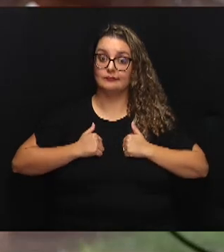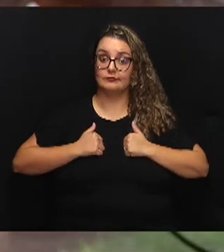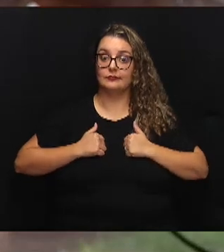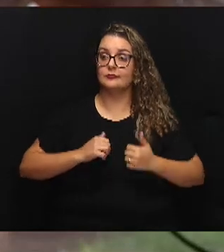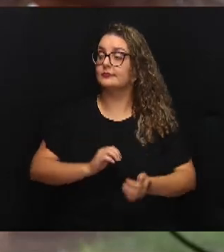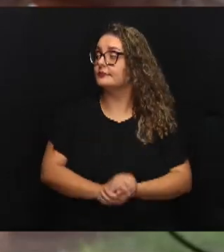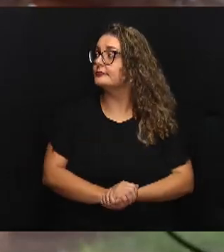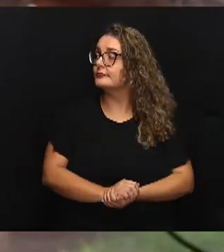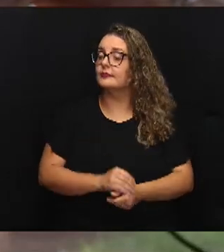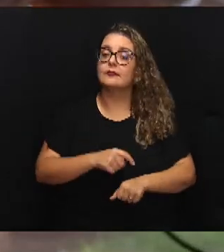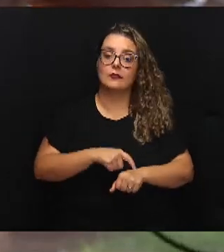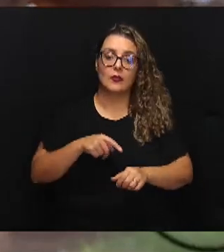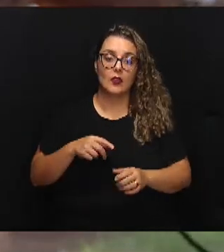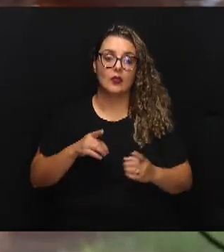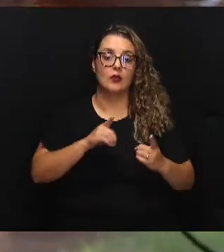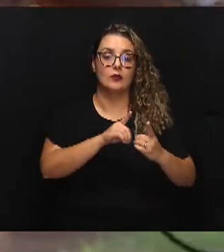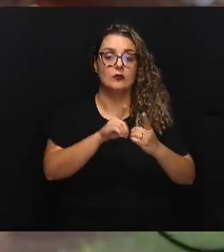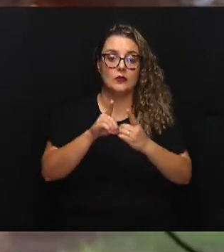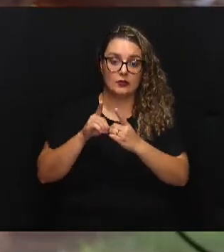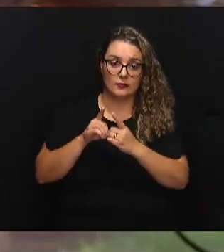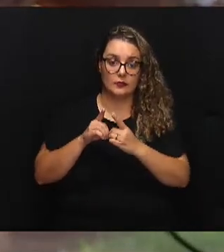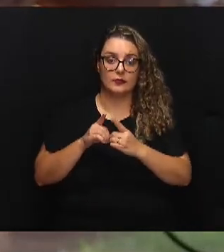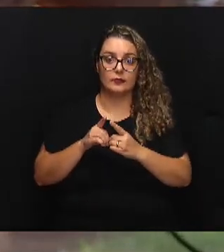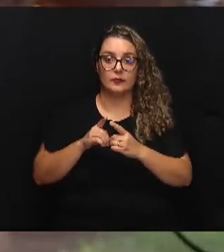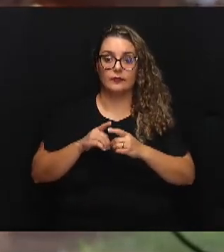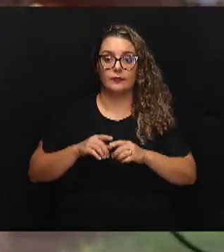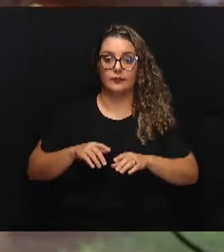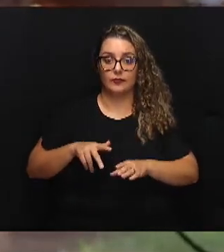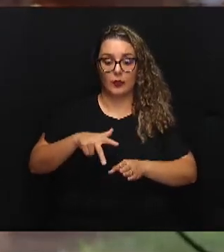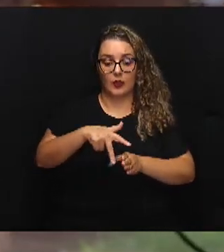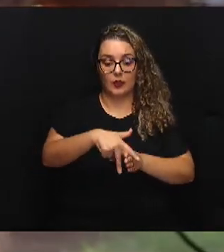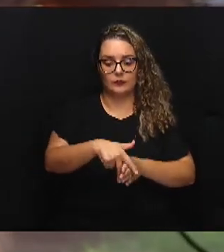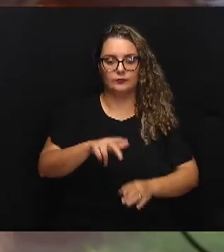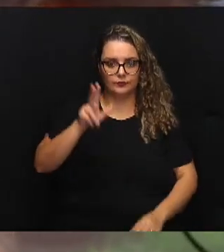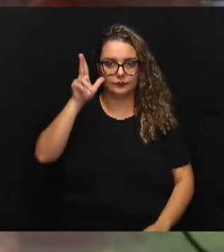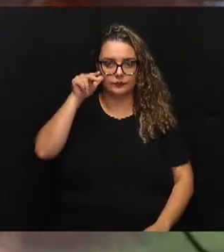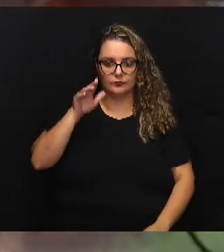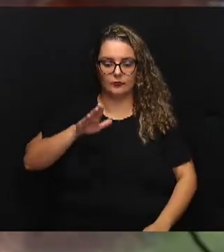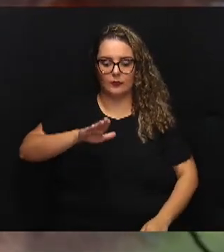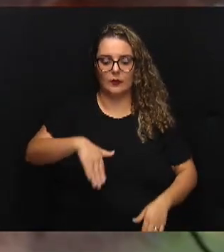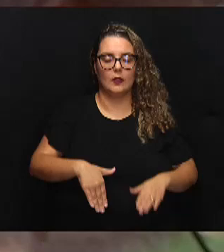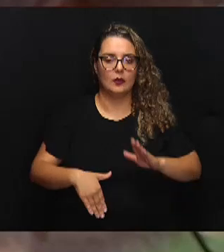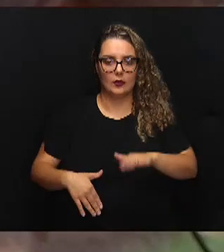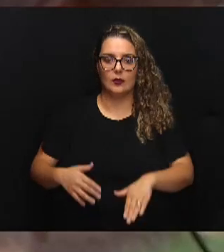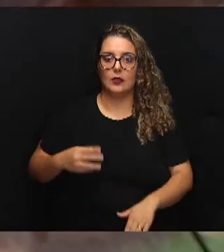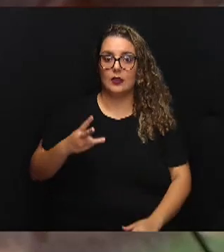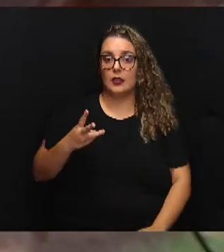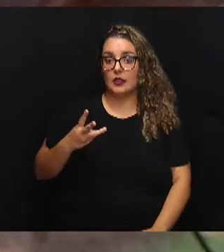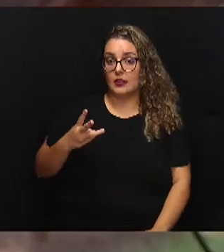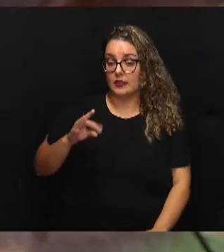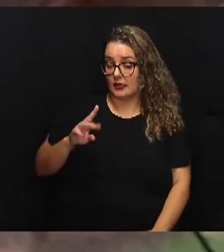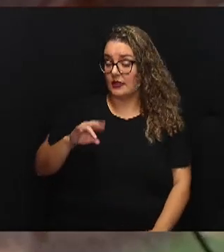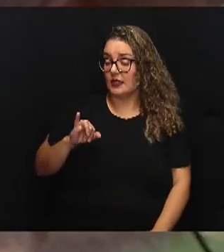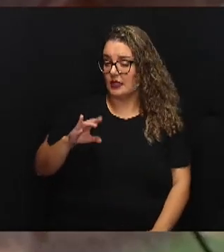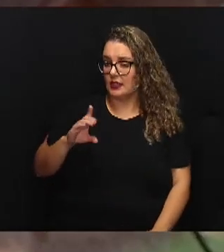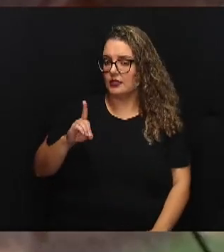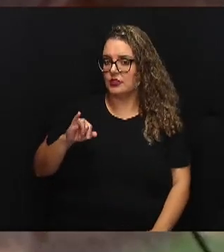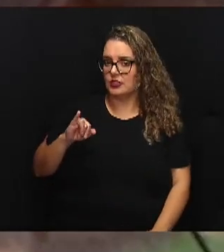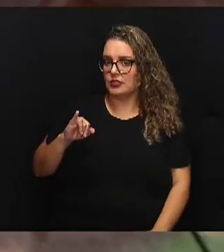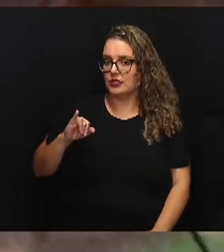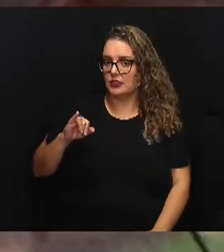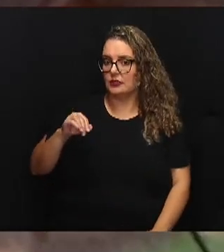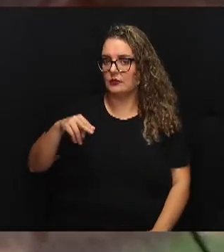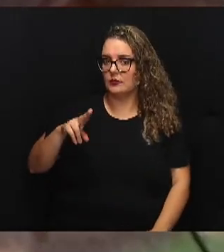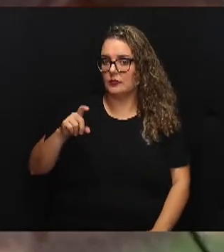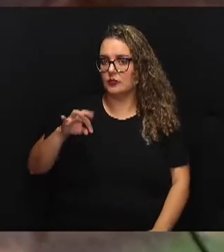o atendimento, o cavalo, através da sua passada, ele realiza um movimento tridimensional, que com isso gera 20 mil estímulos